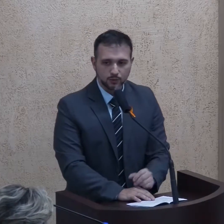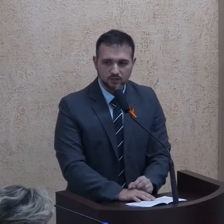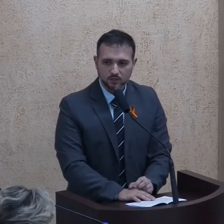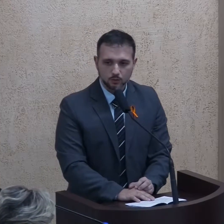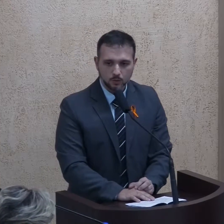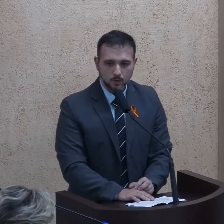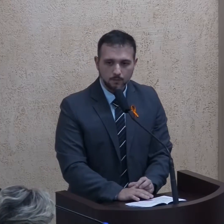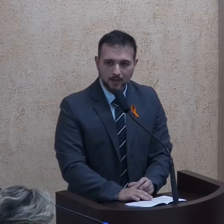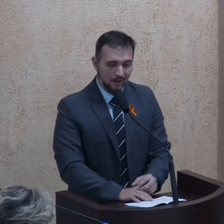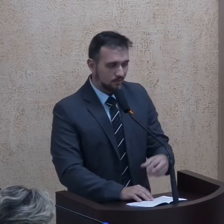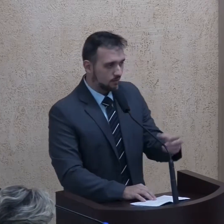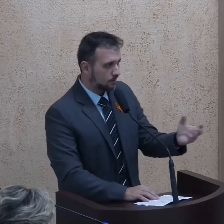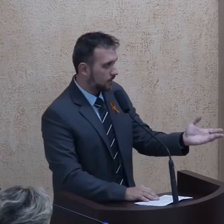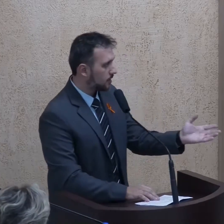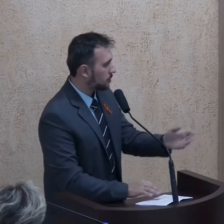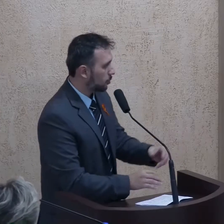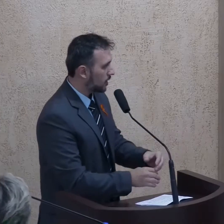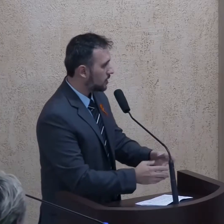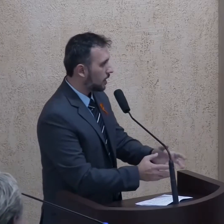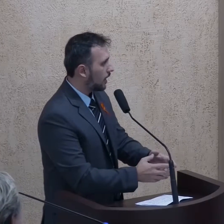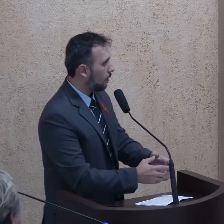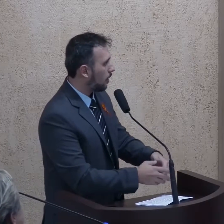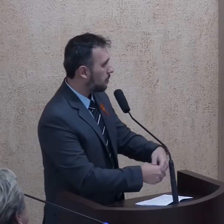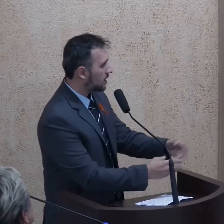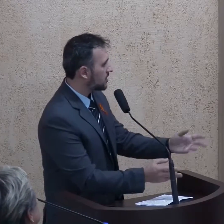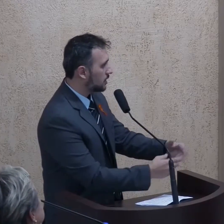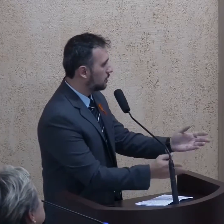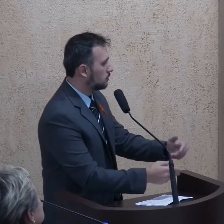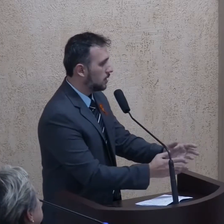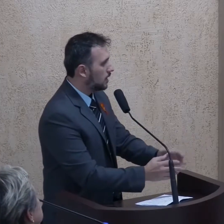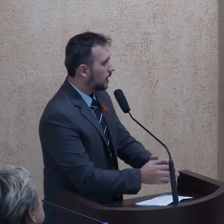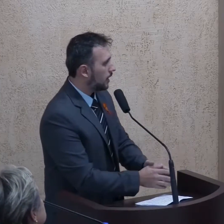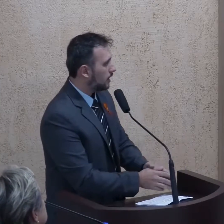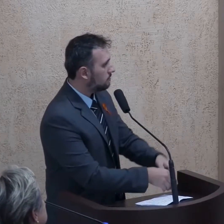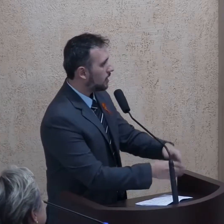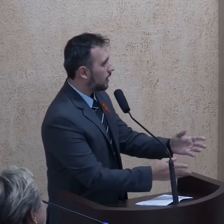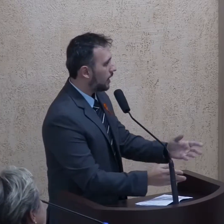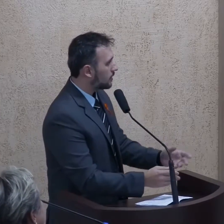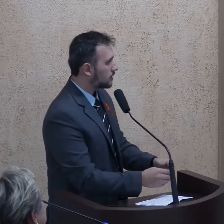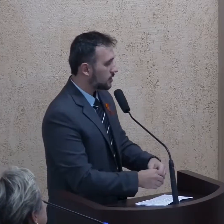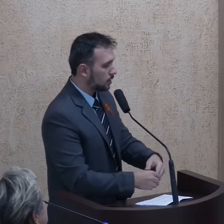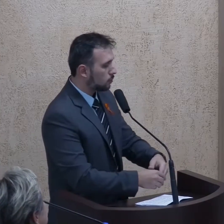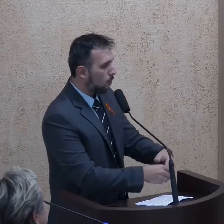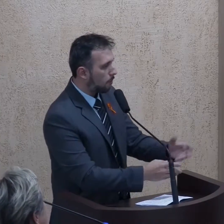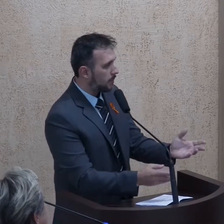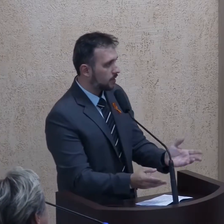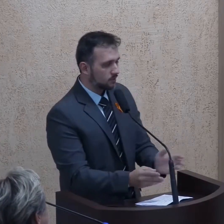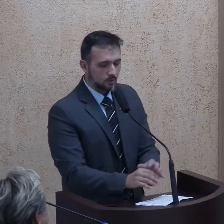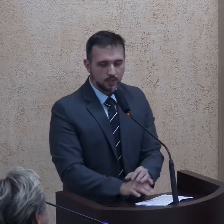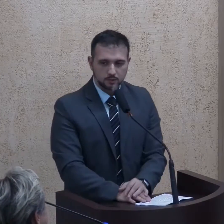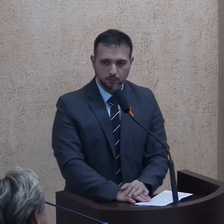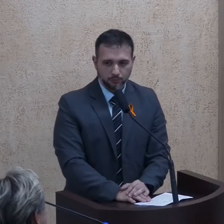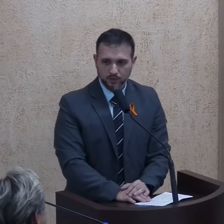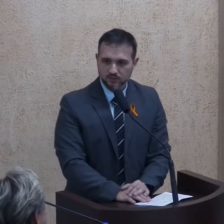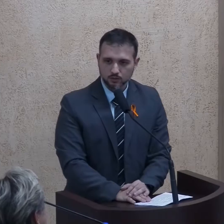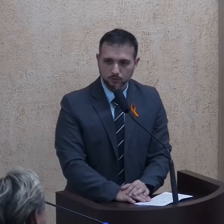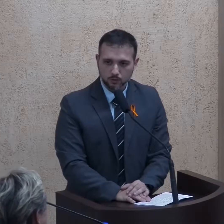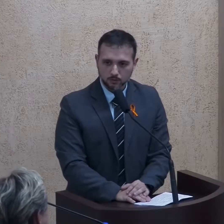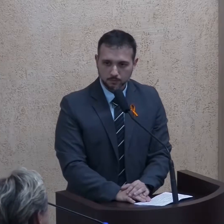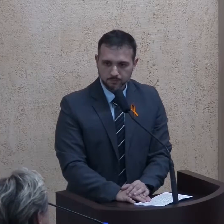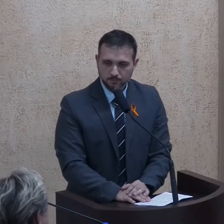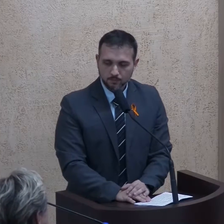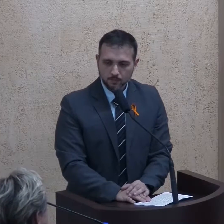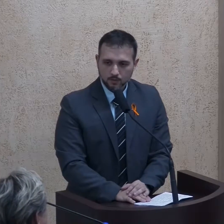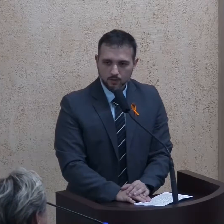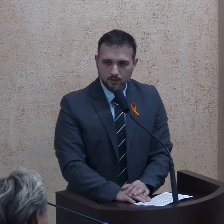de um fornecedor, a desistência porque a obra já não interessa, já não compensa mais para o